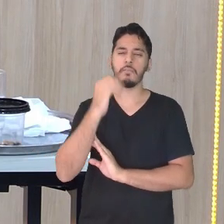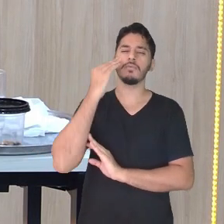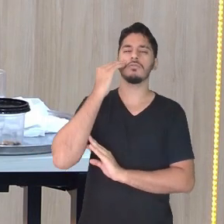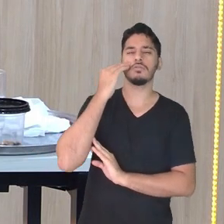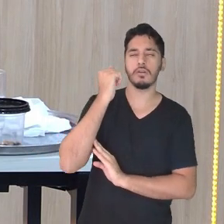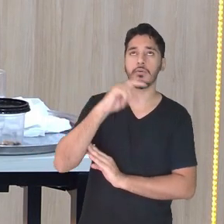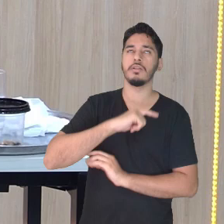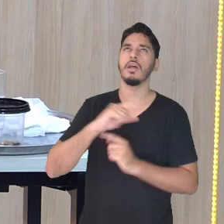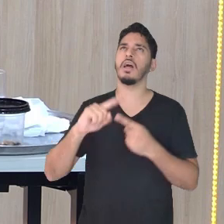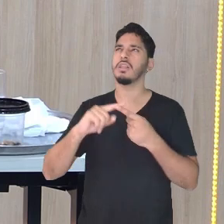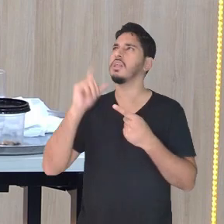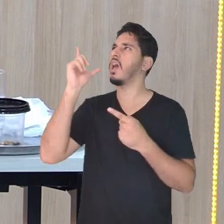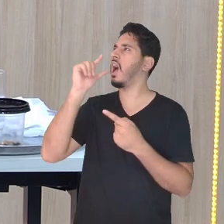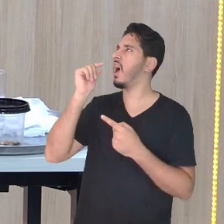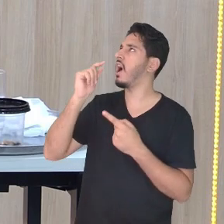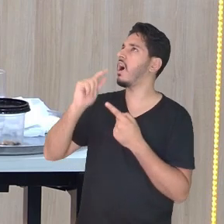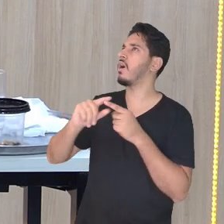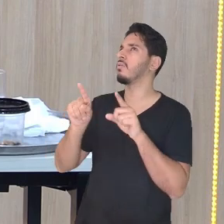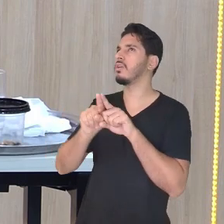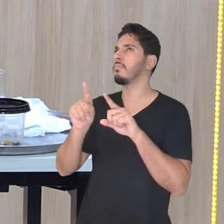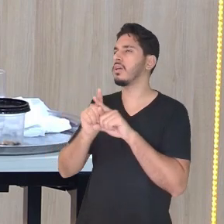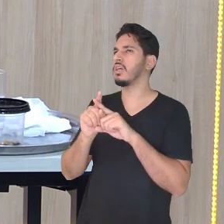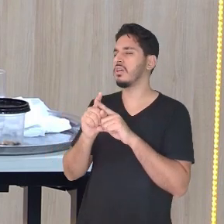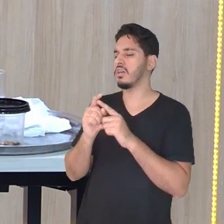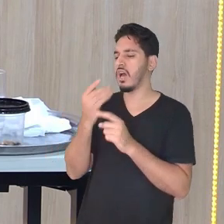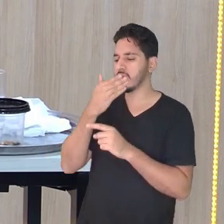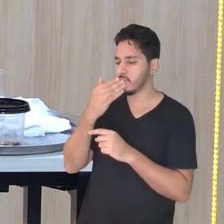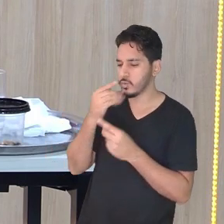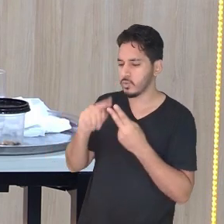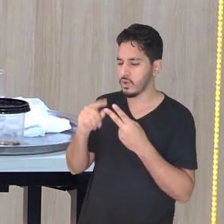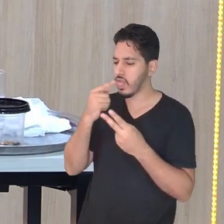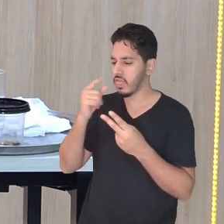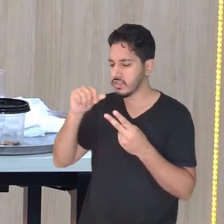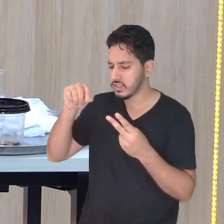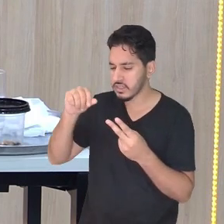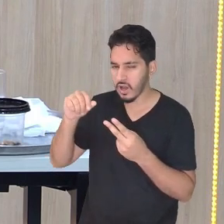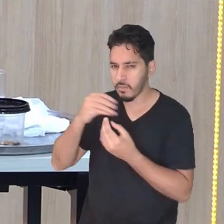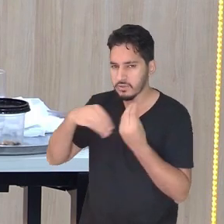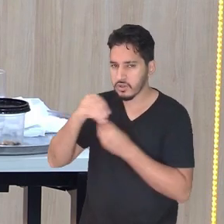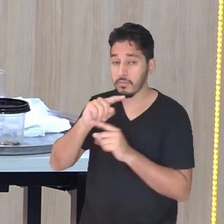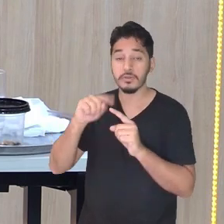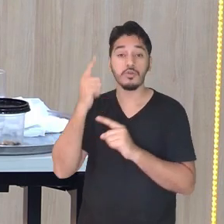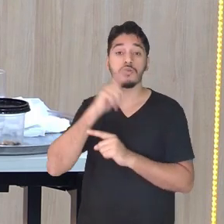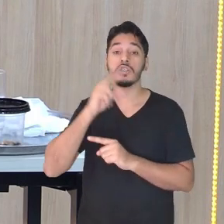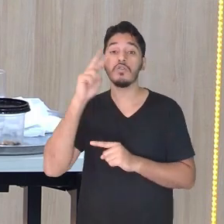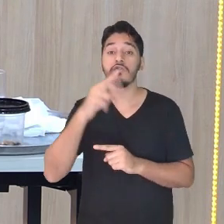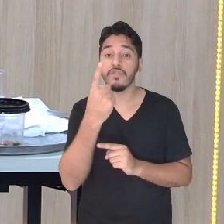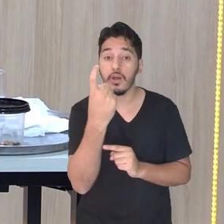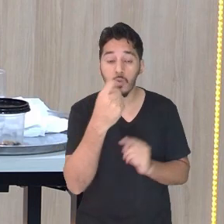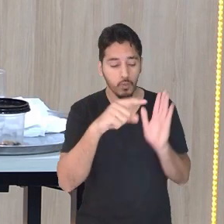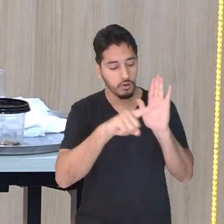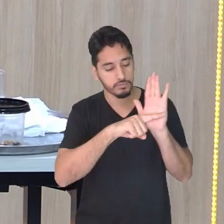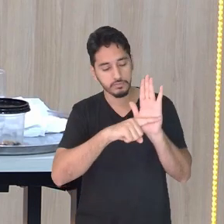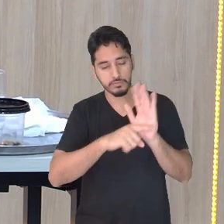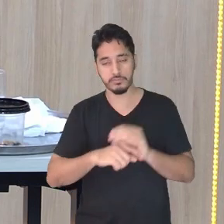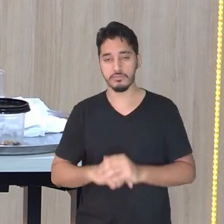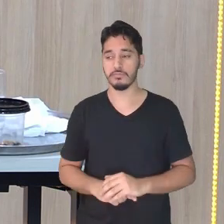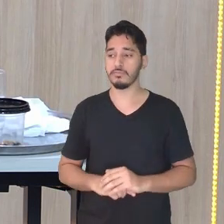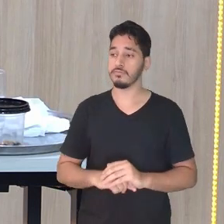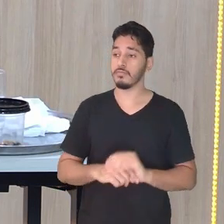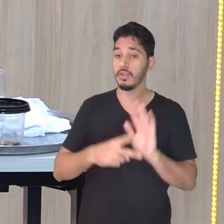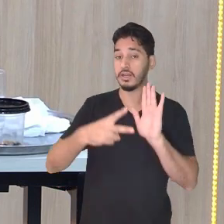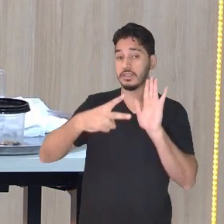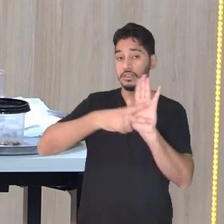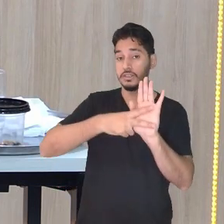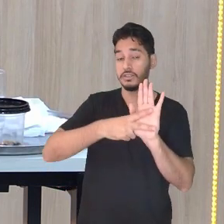tem água e açúcar e sal, um exemplo, mas eu só consigo ver uma fase. A segunda aqui,